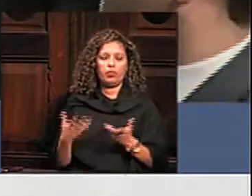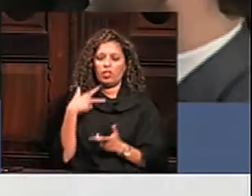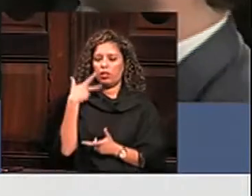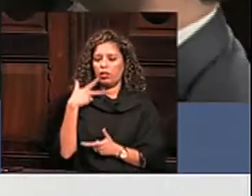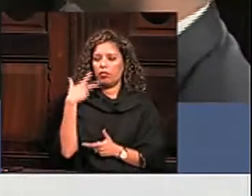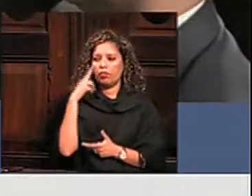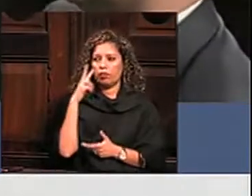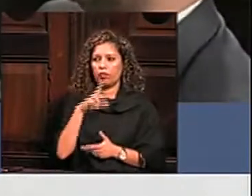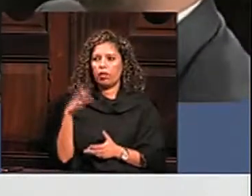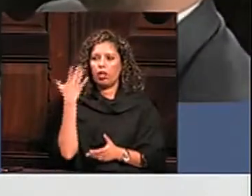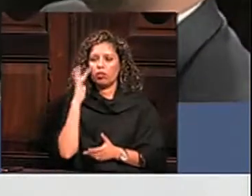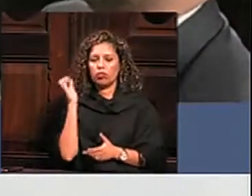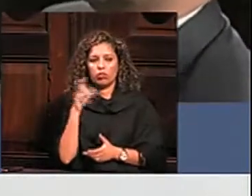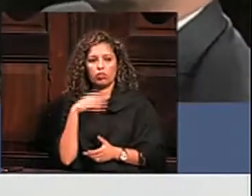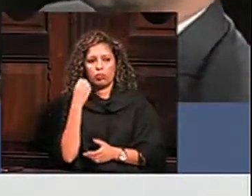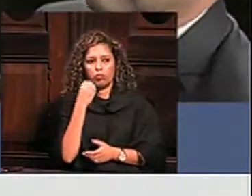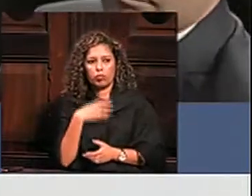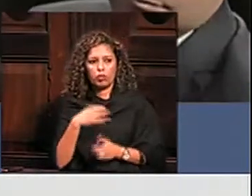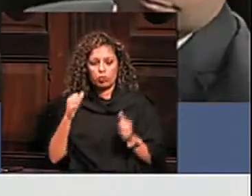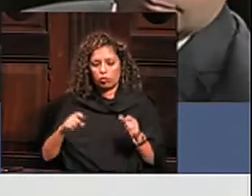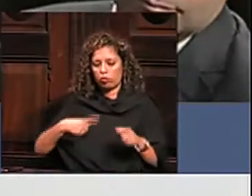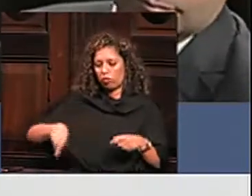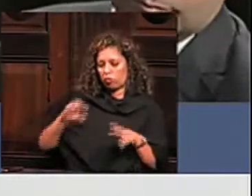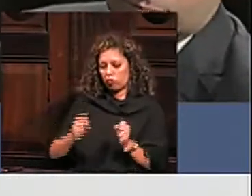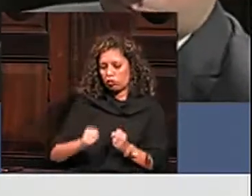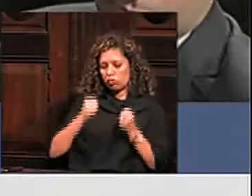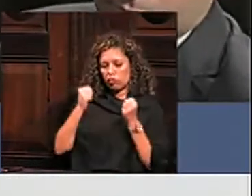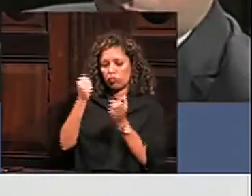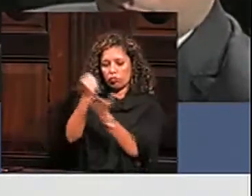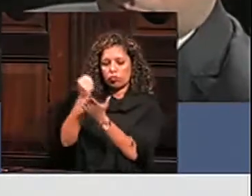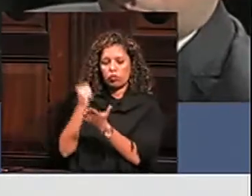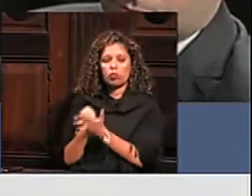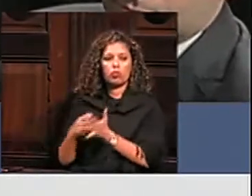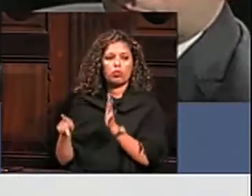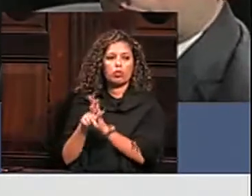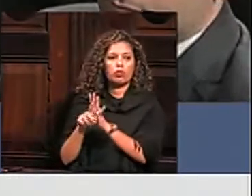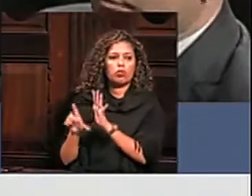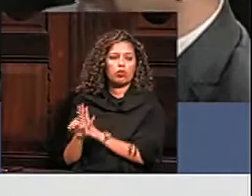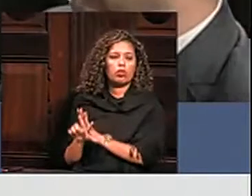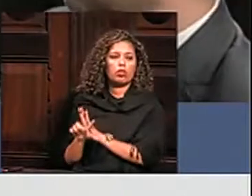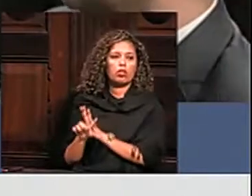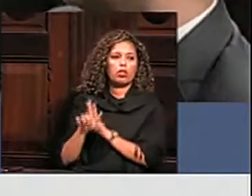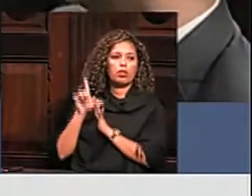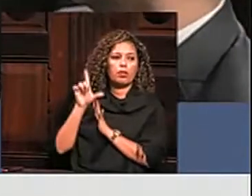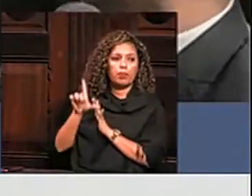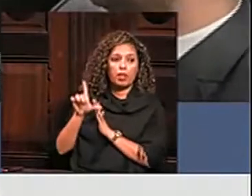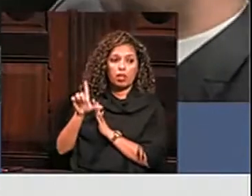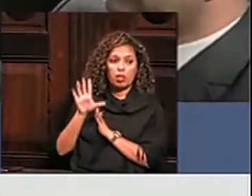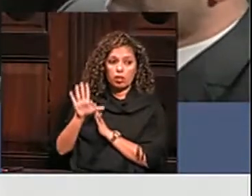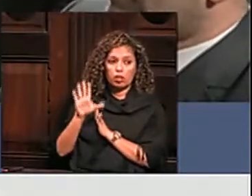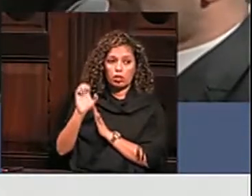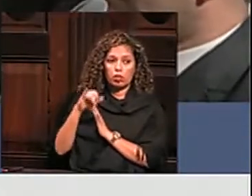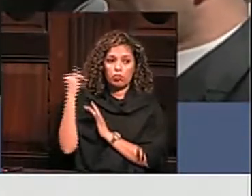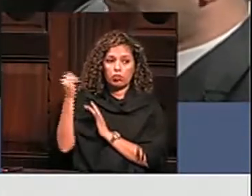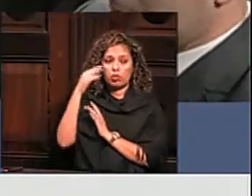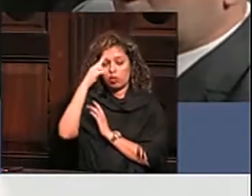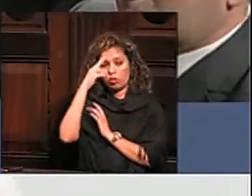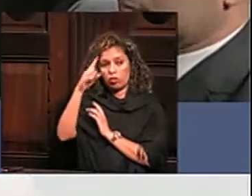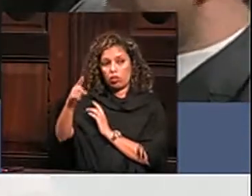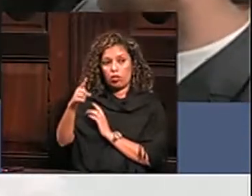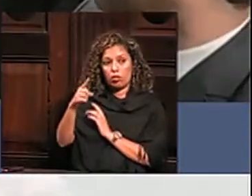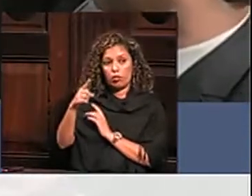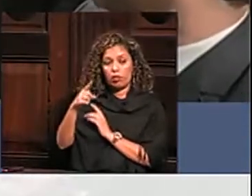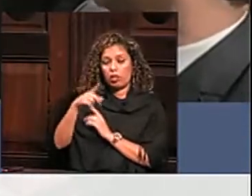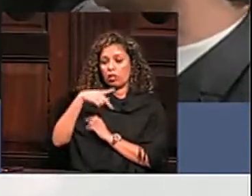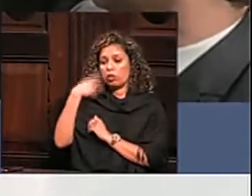aprovar esse projeto, lembrando que não é... Aqui nós não estamos tratando do interesse do governo, aqui nós